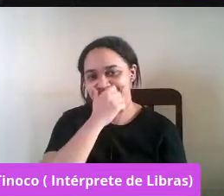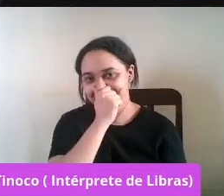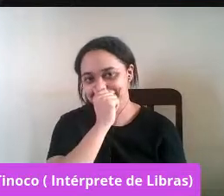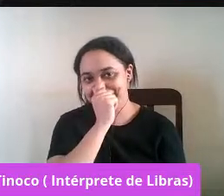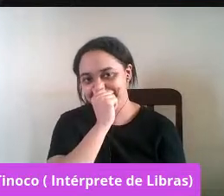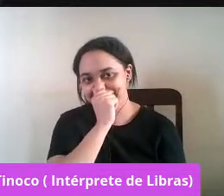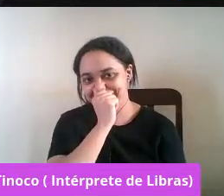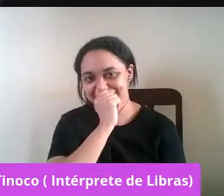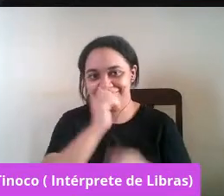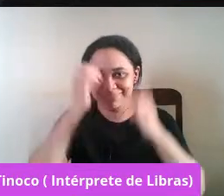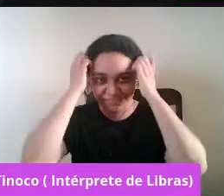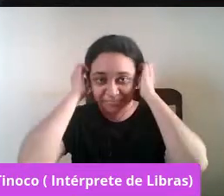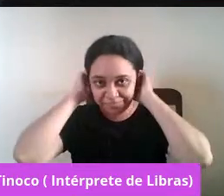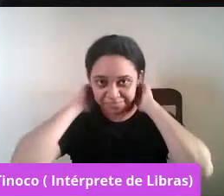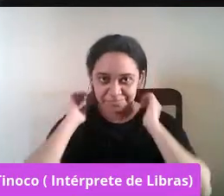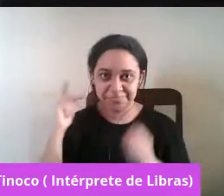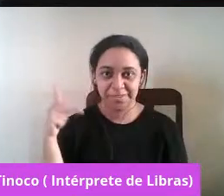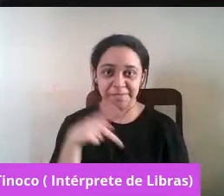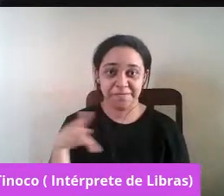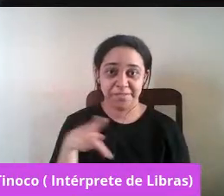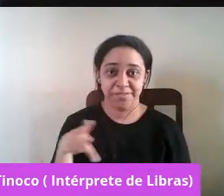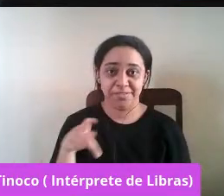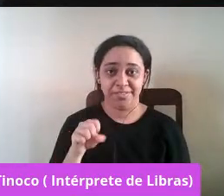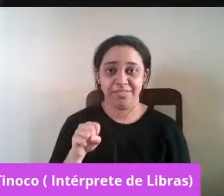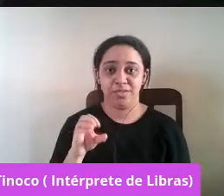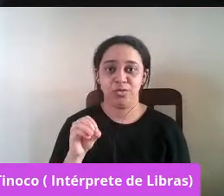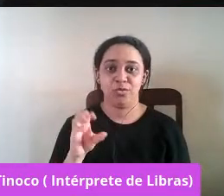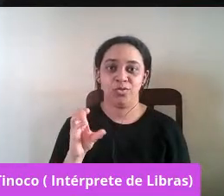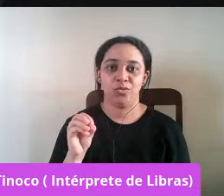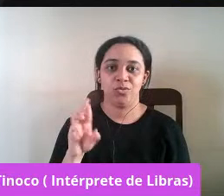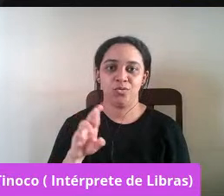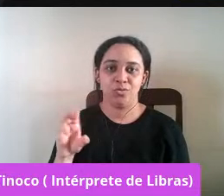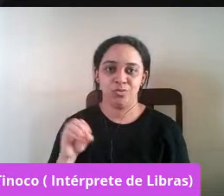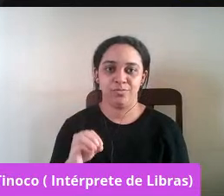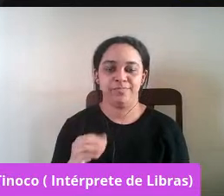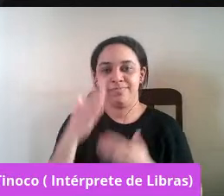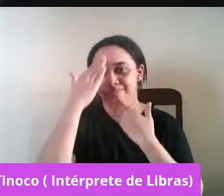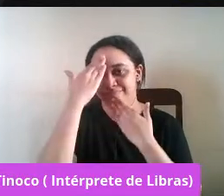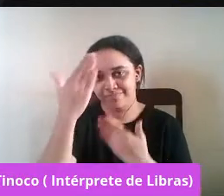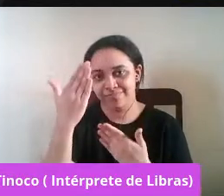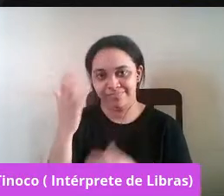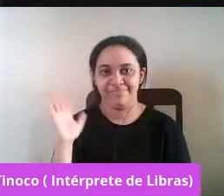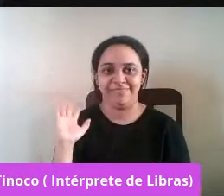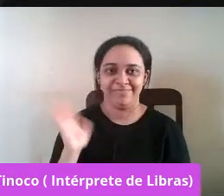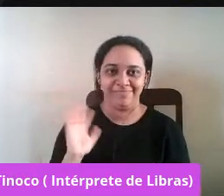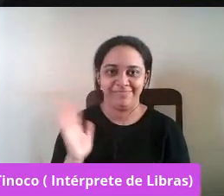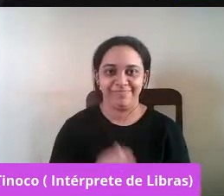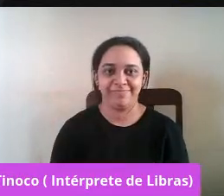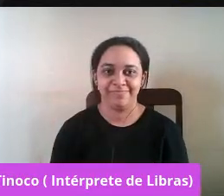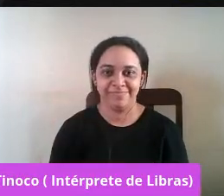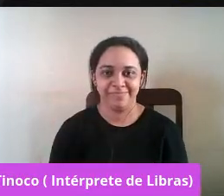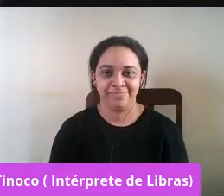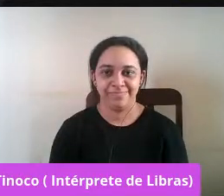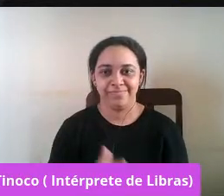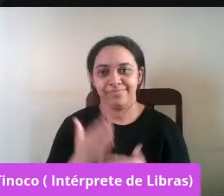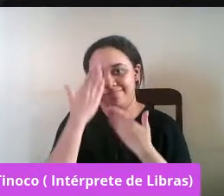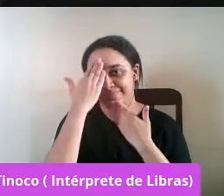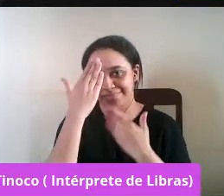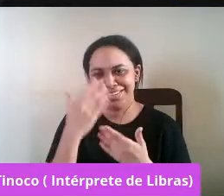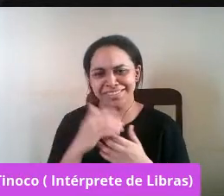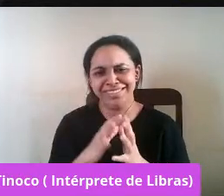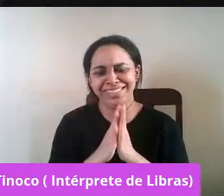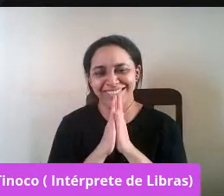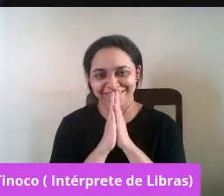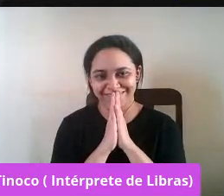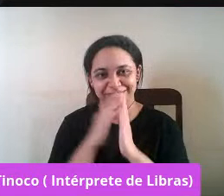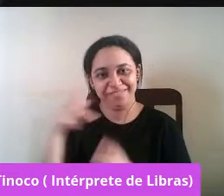gente agradece muitíssimo a sua palestra. Agradecemos também a professora Ana Lúcia